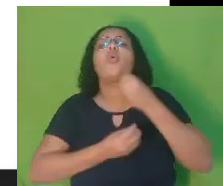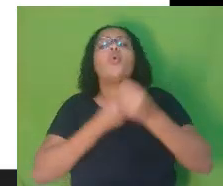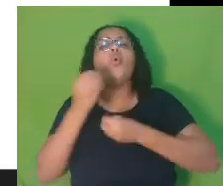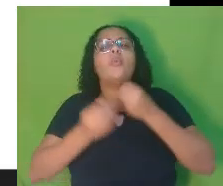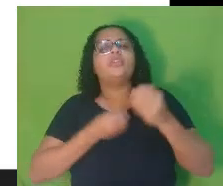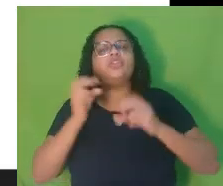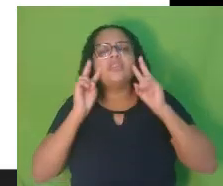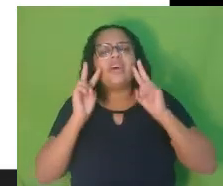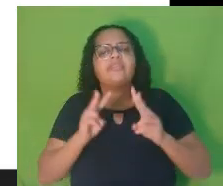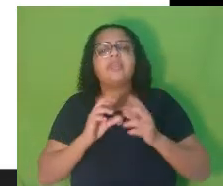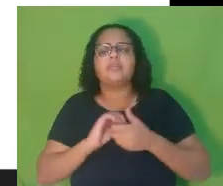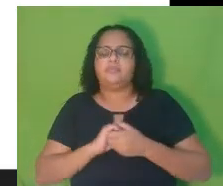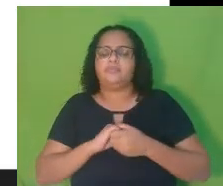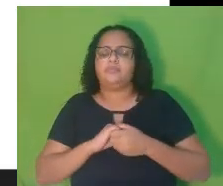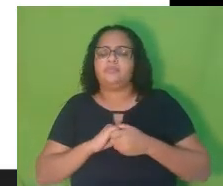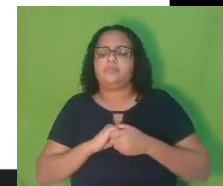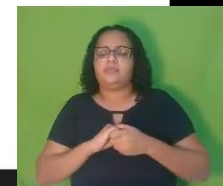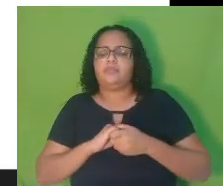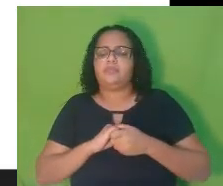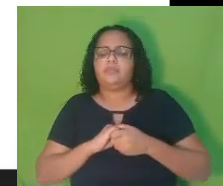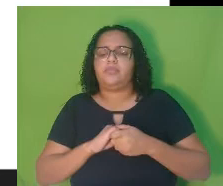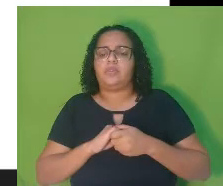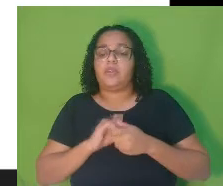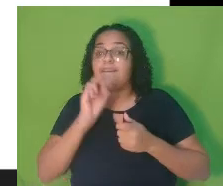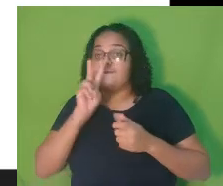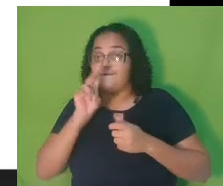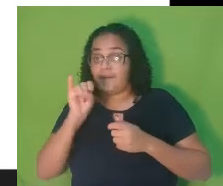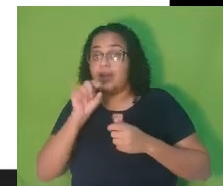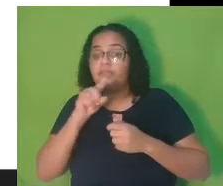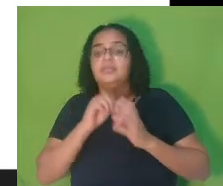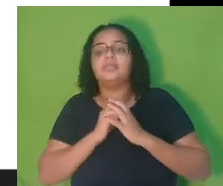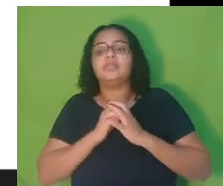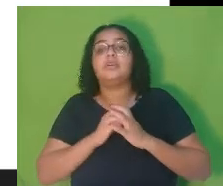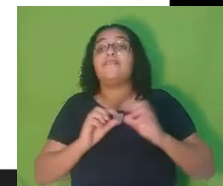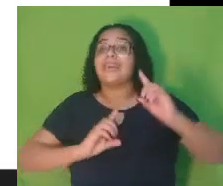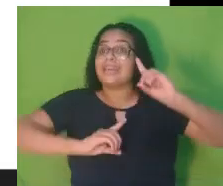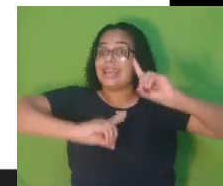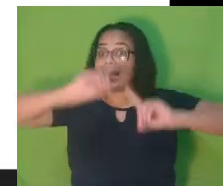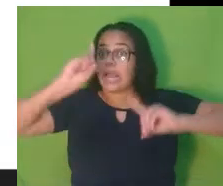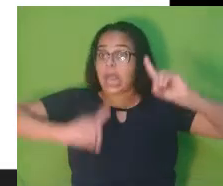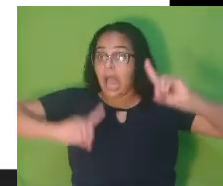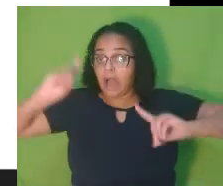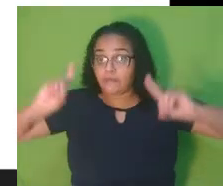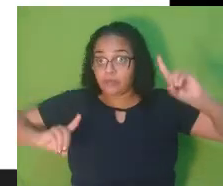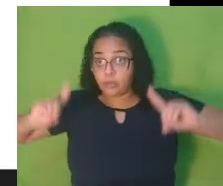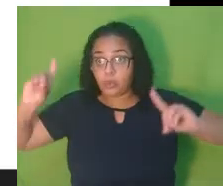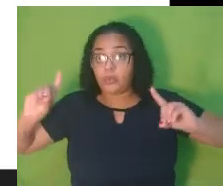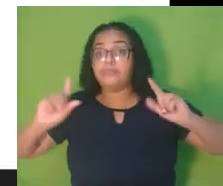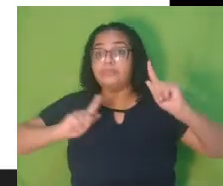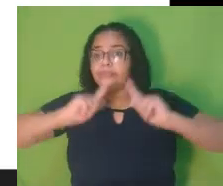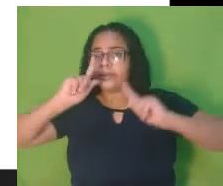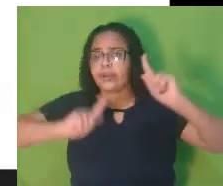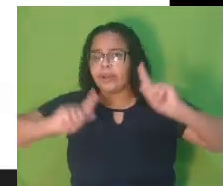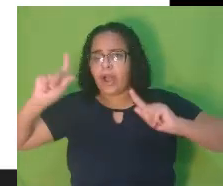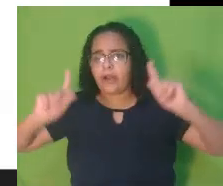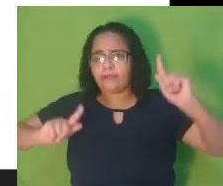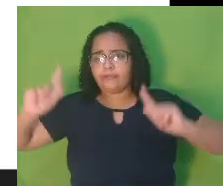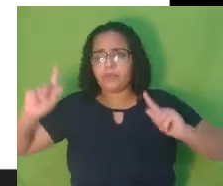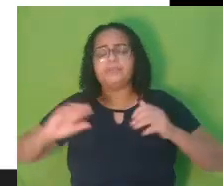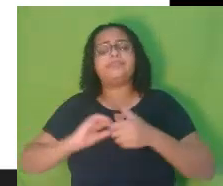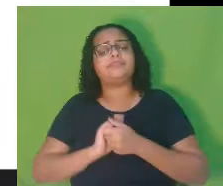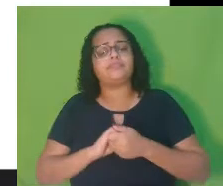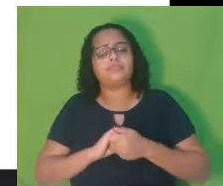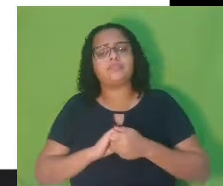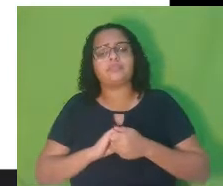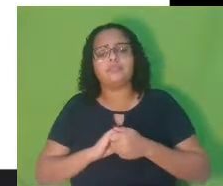Como que a gente vai verificar isso? Né? A gente vai pegar o gráfico a gente